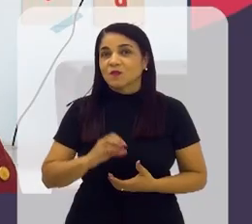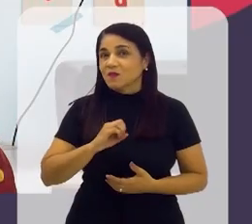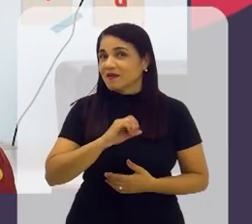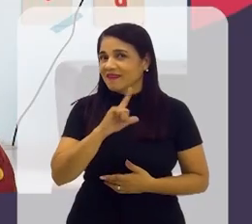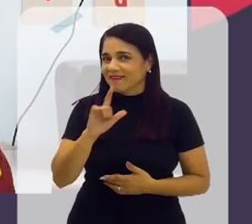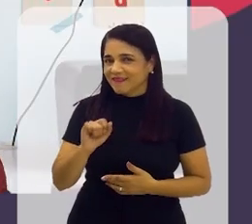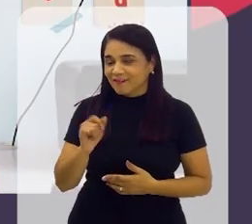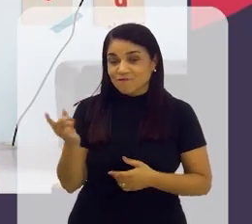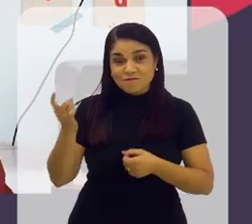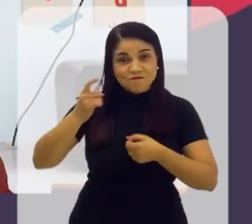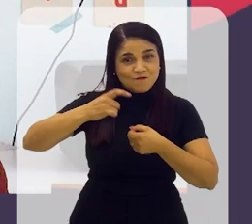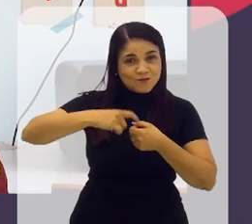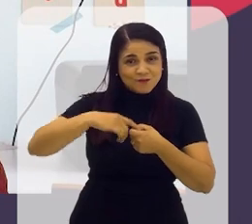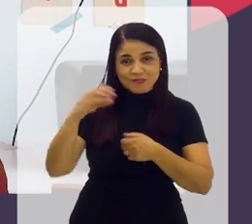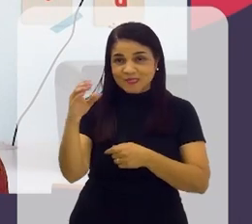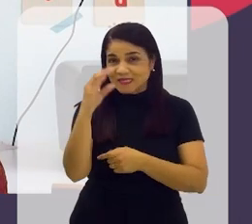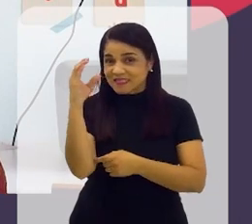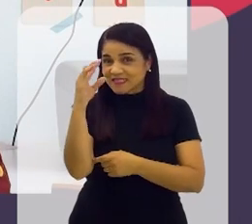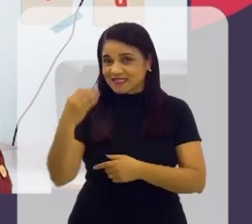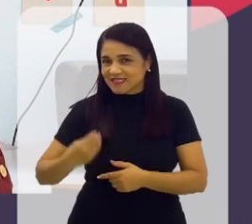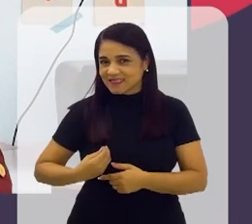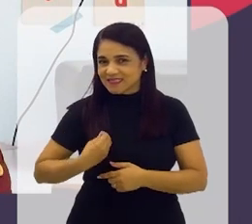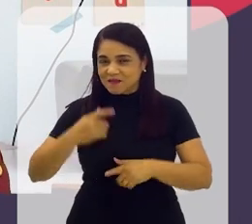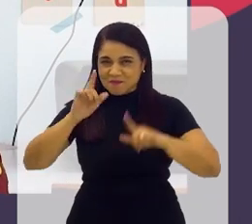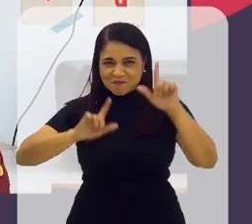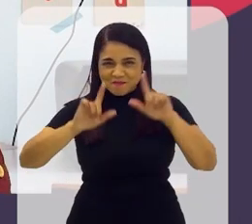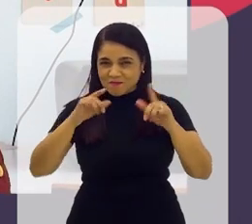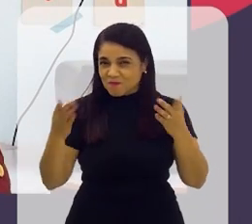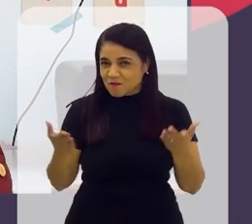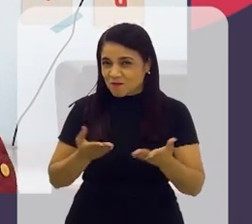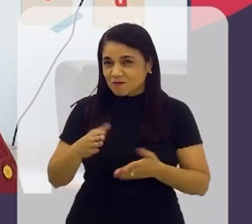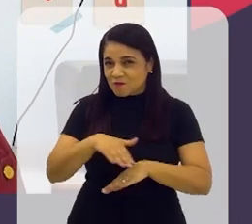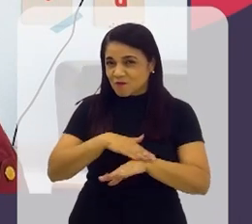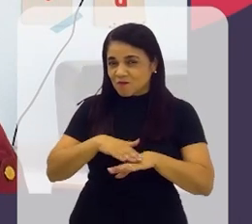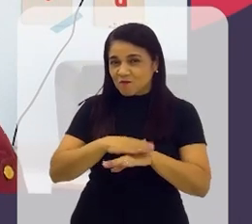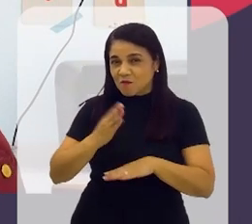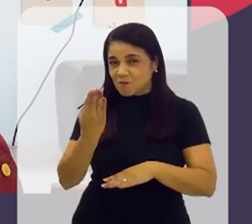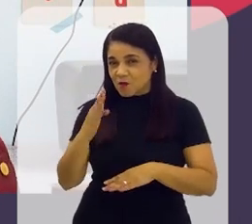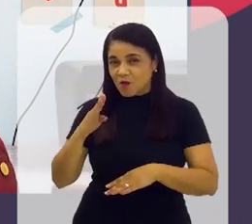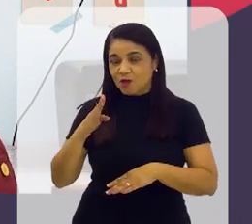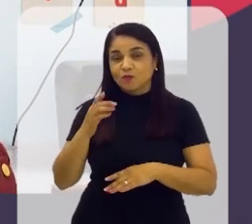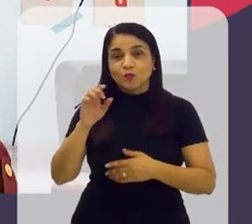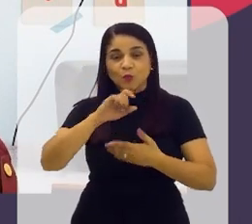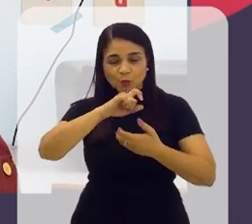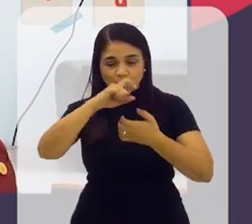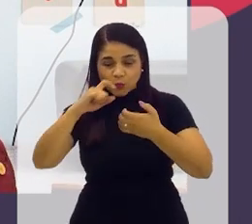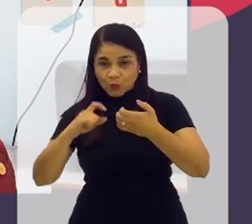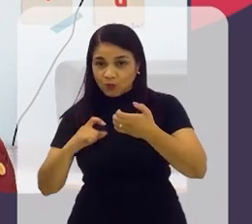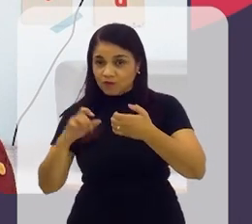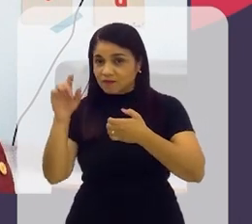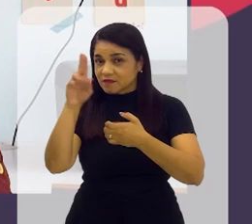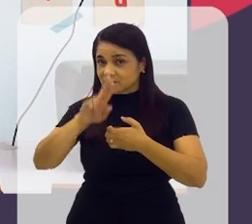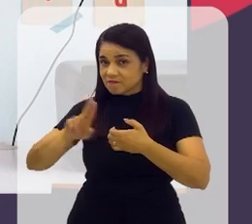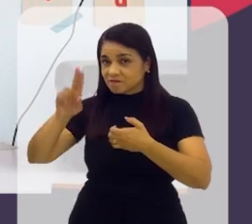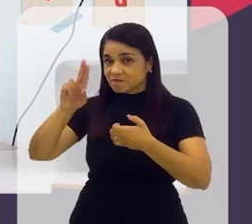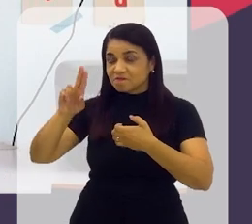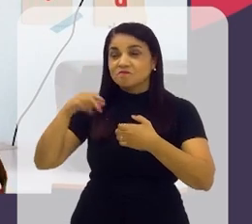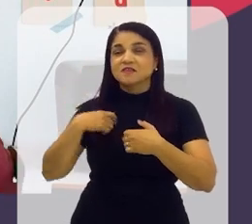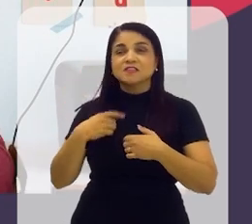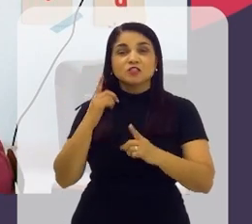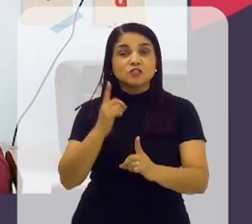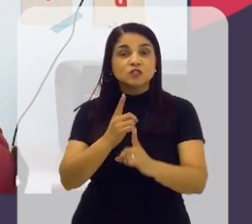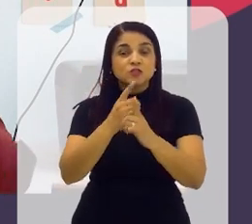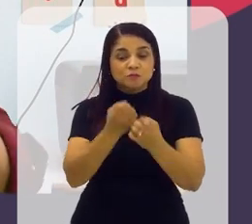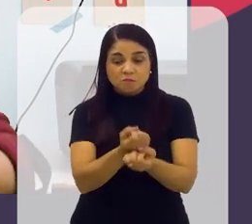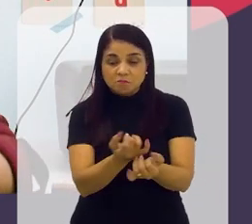Olá, nós estamos de volta com Ciência e Existência e no programa de hoje eu converso com biólogos da Universidade Rural do Rio de Janeiro que descobriram